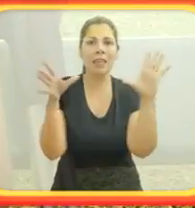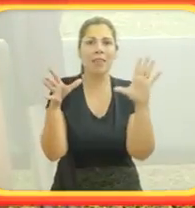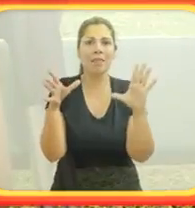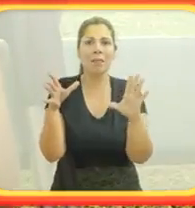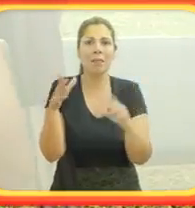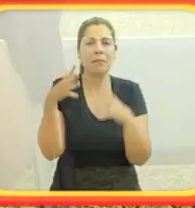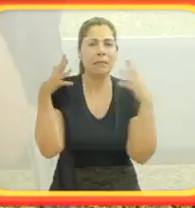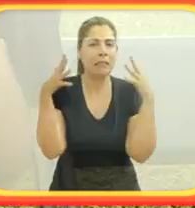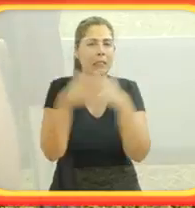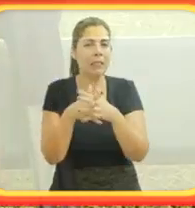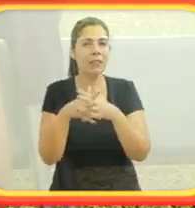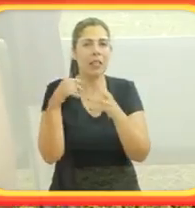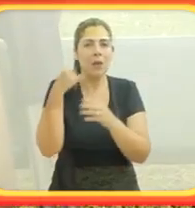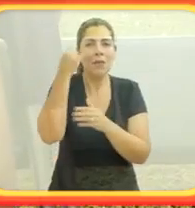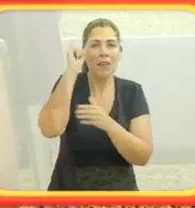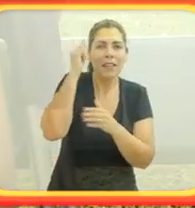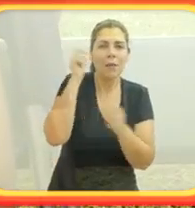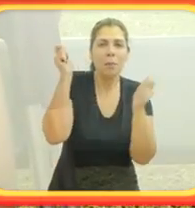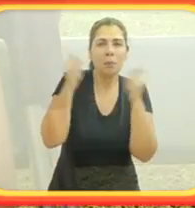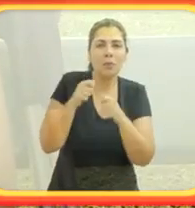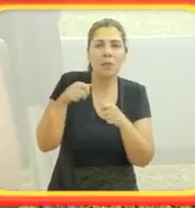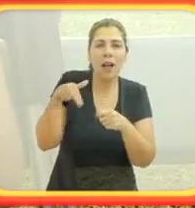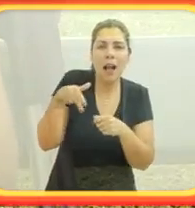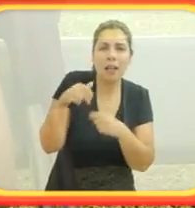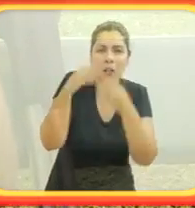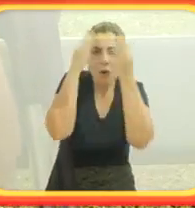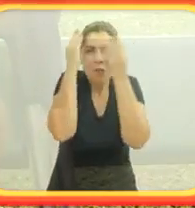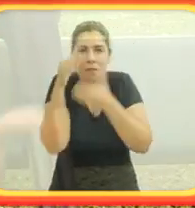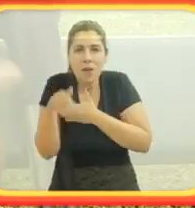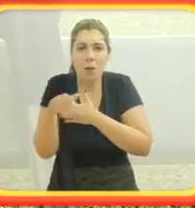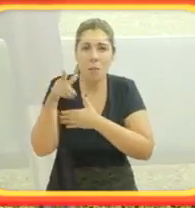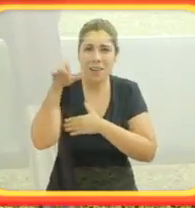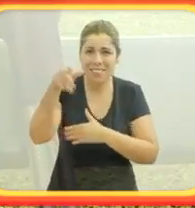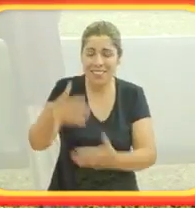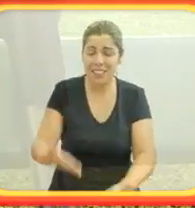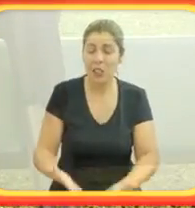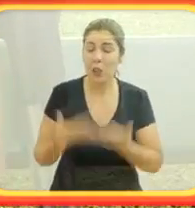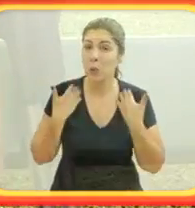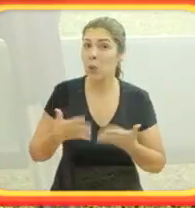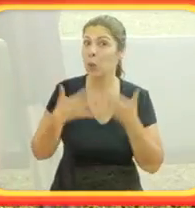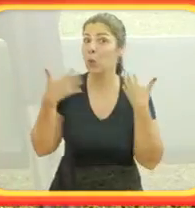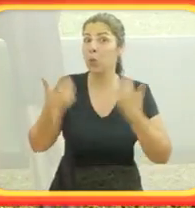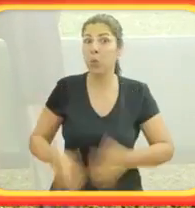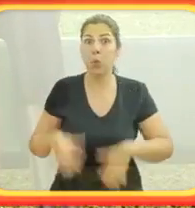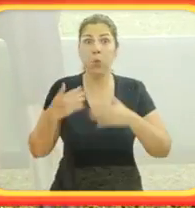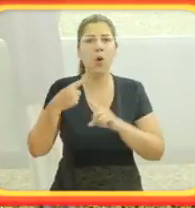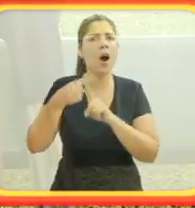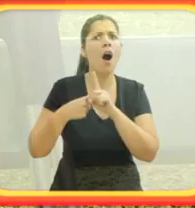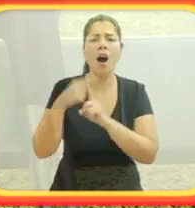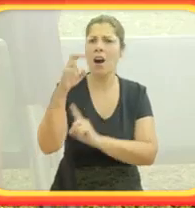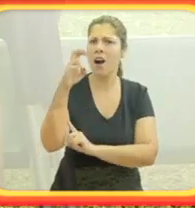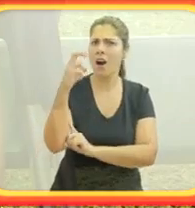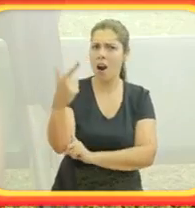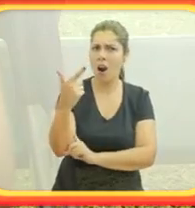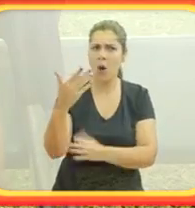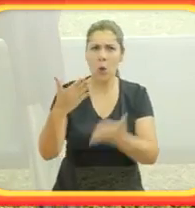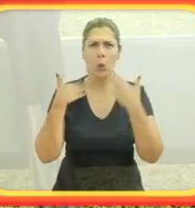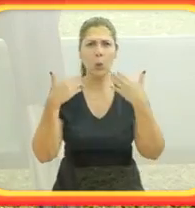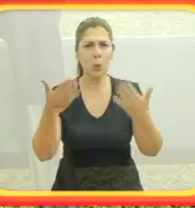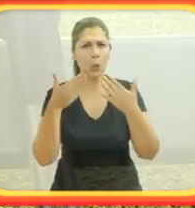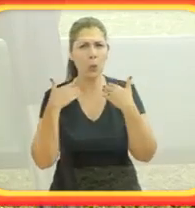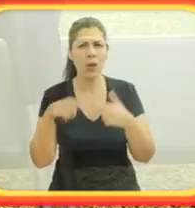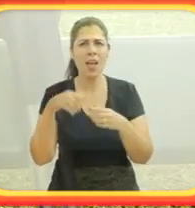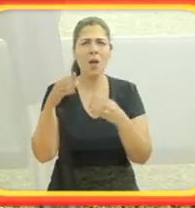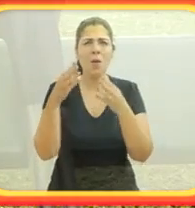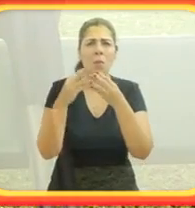era bem complicado. Então eu evitava ao máximo andar de véu, porque e fora o calor, né, eu peguei 52 graus de temperatura e a borrachinha da